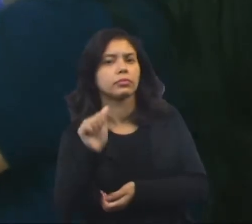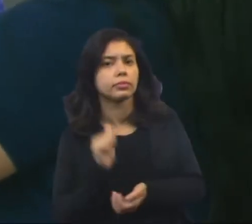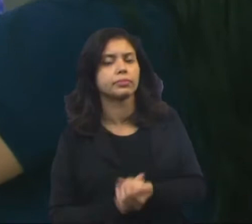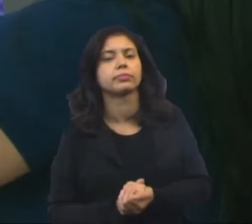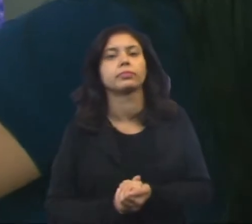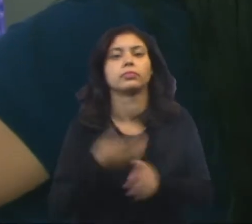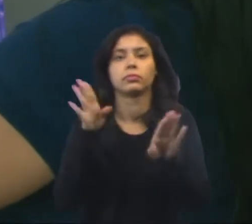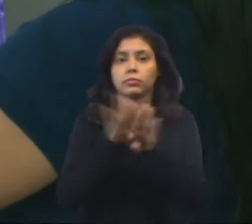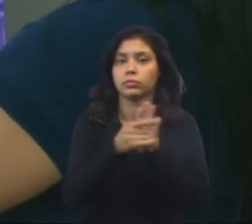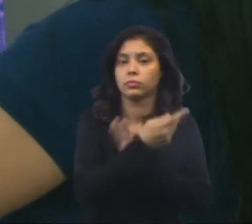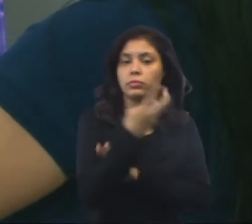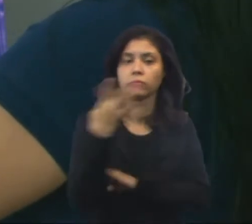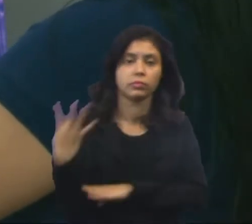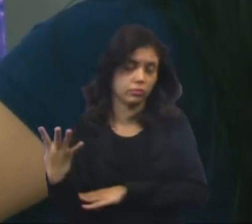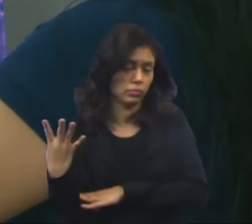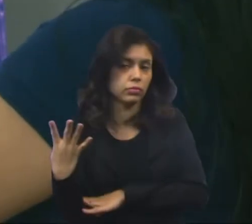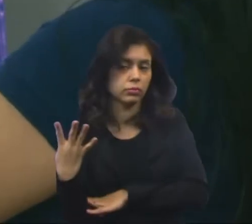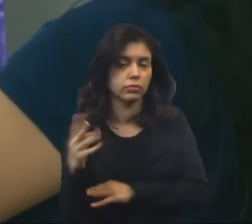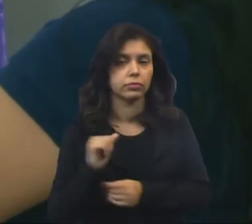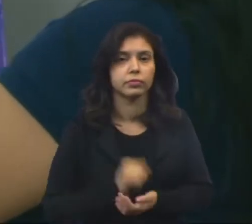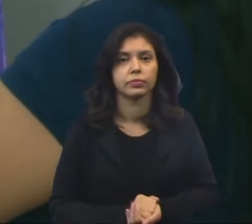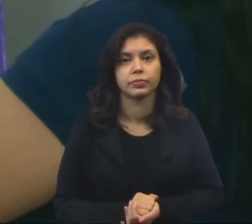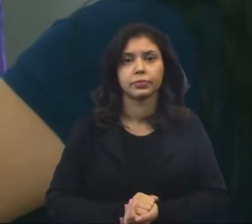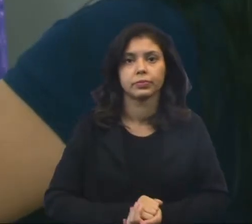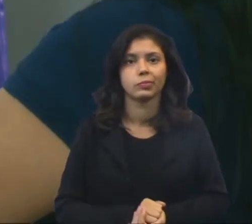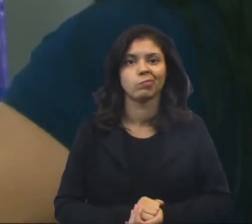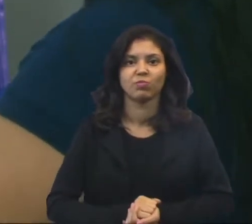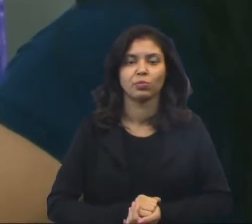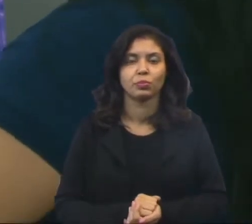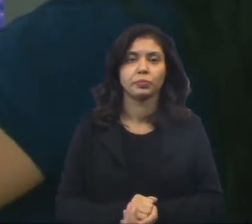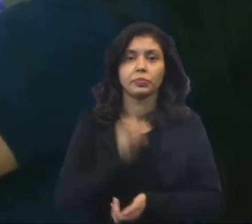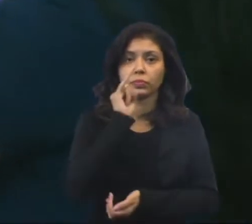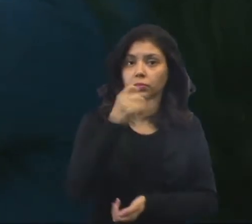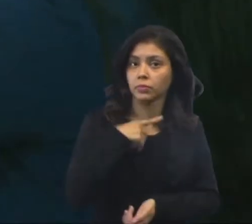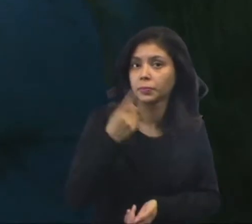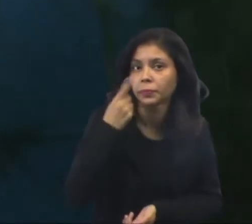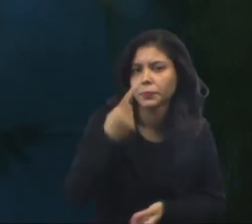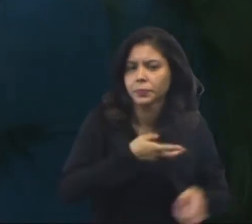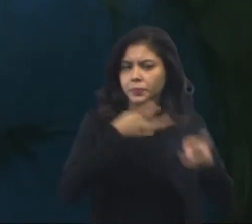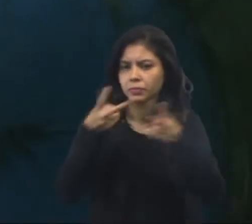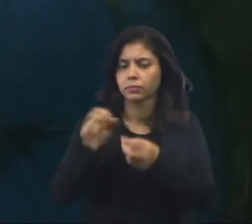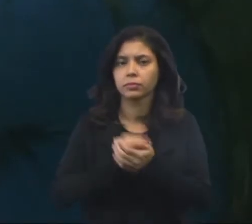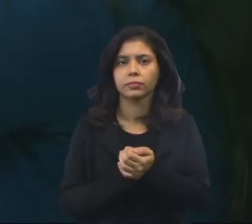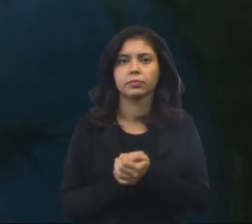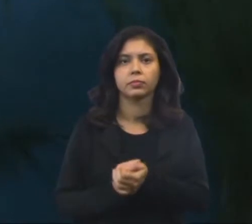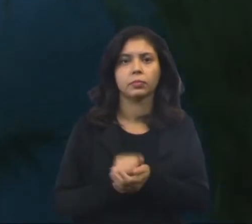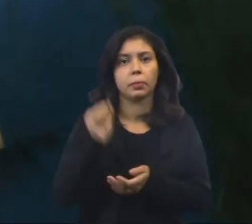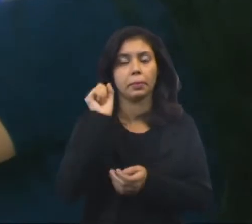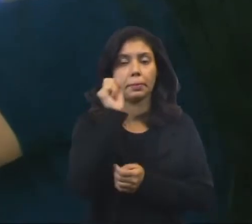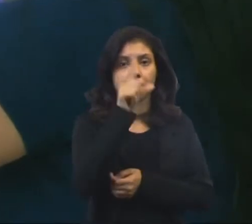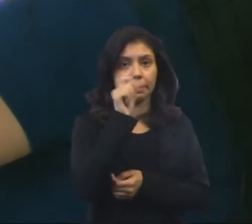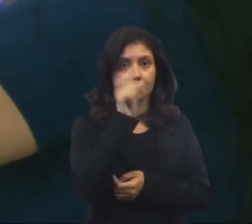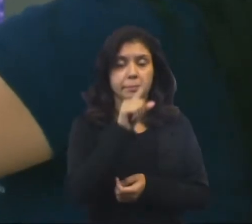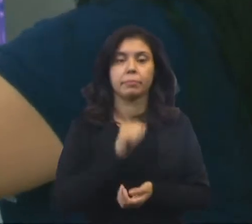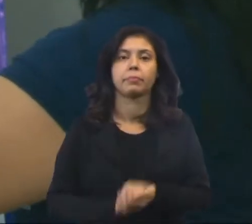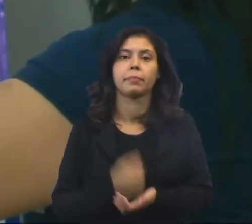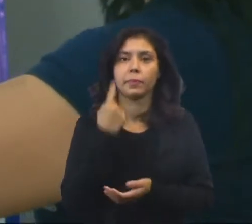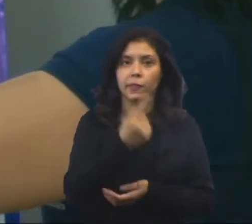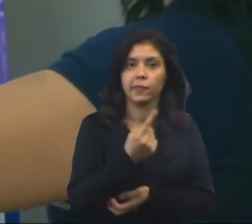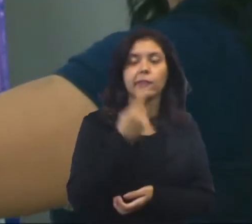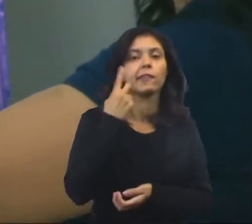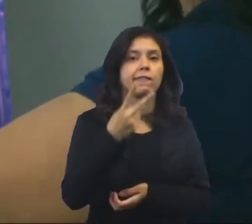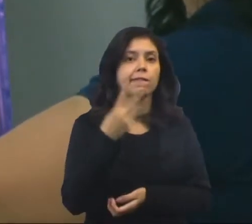Eu contando de 2 em 2, ó, tá? E se você observar os que eu circulei de azul, ó, 1,